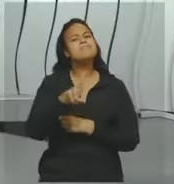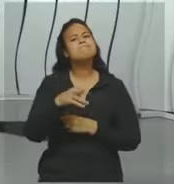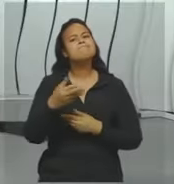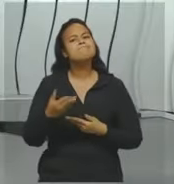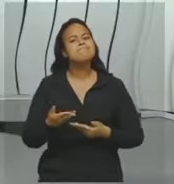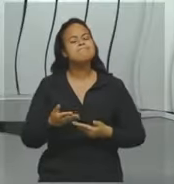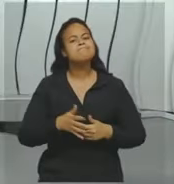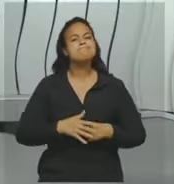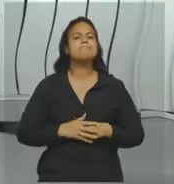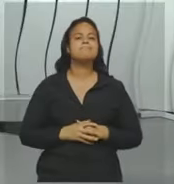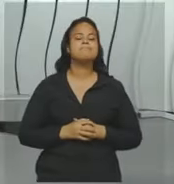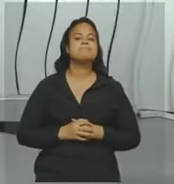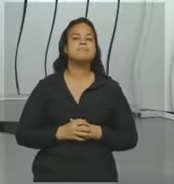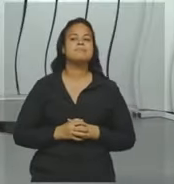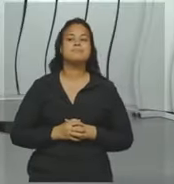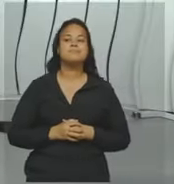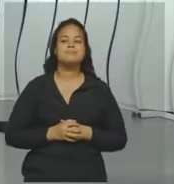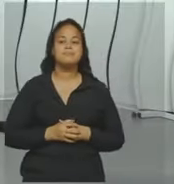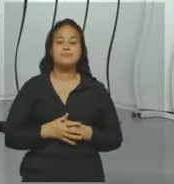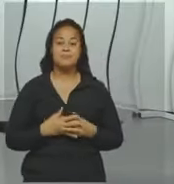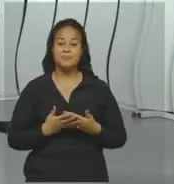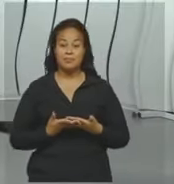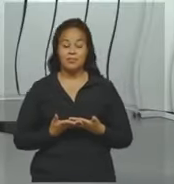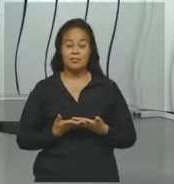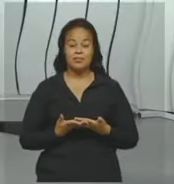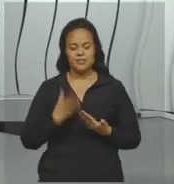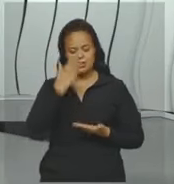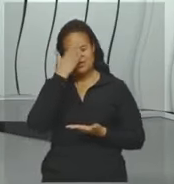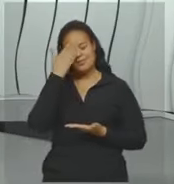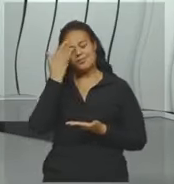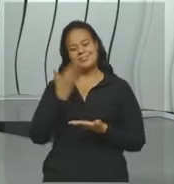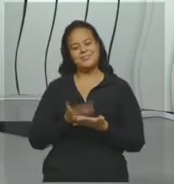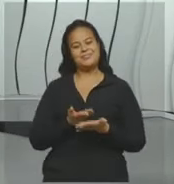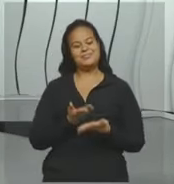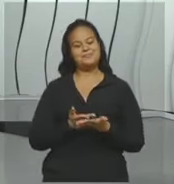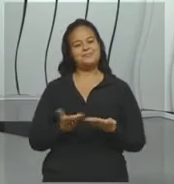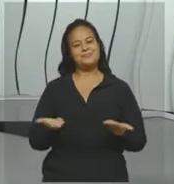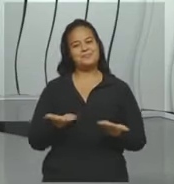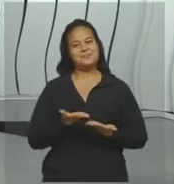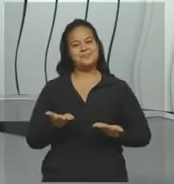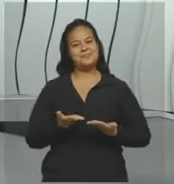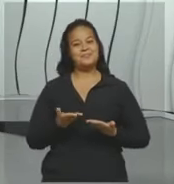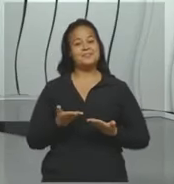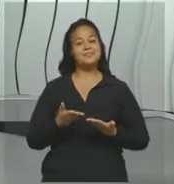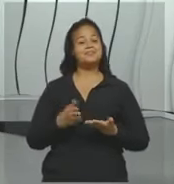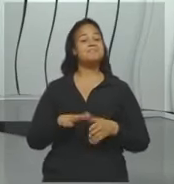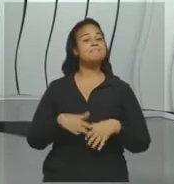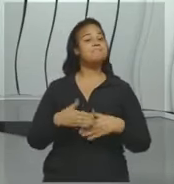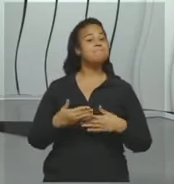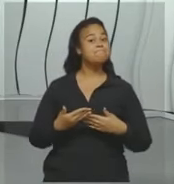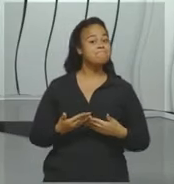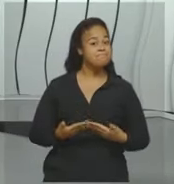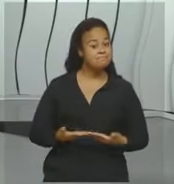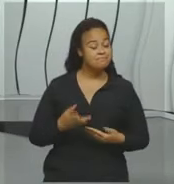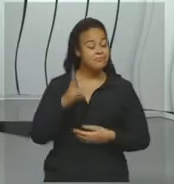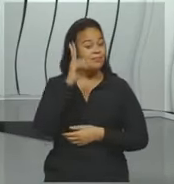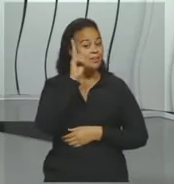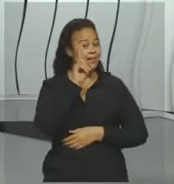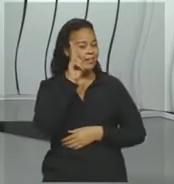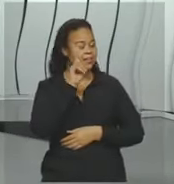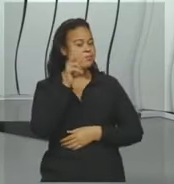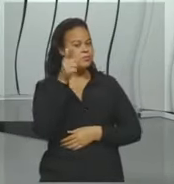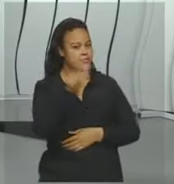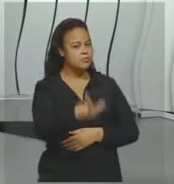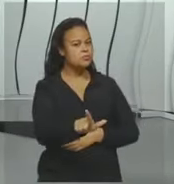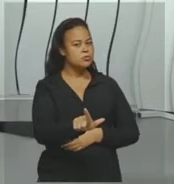máquinas. Bom, e é isso que vamos fazer agora. Para tanto, nós vamos apenas relembrar o